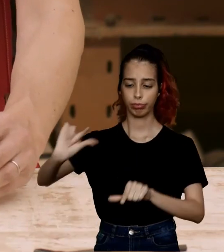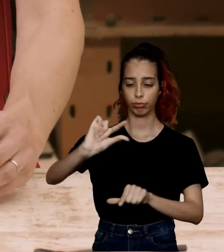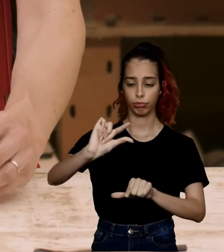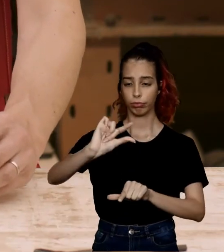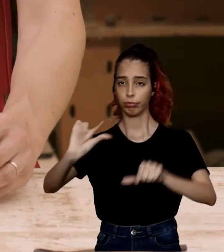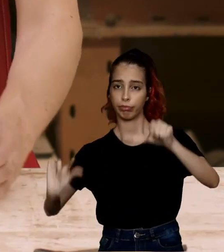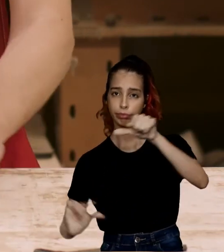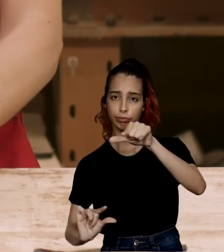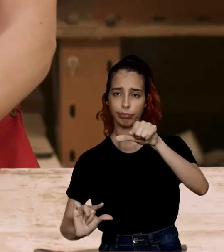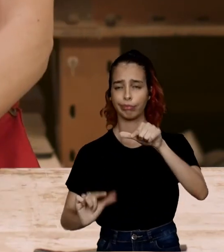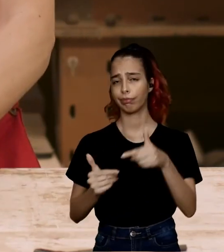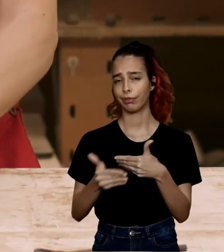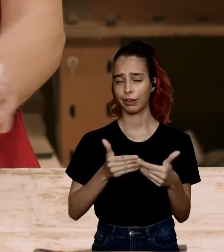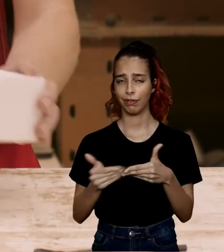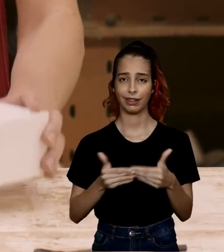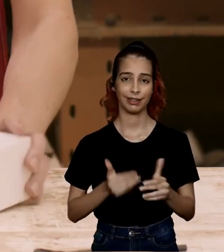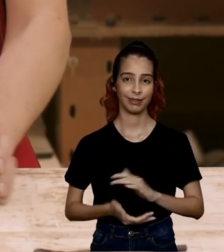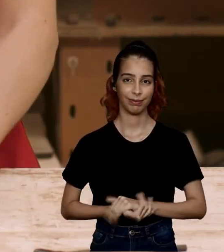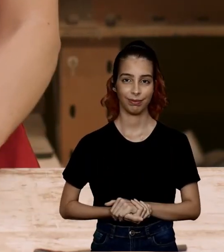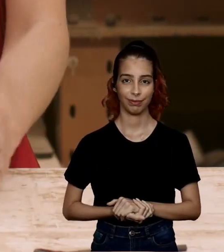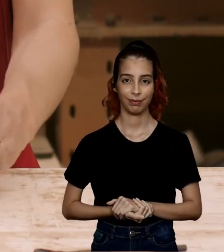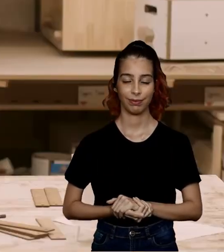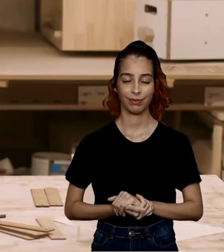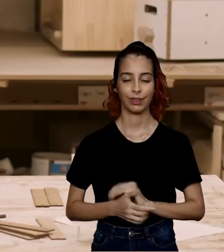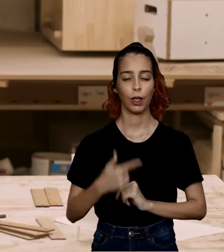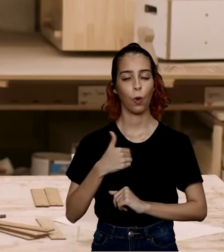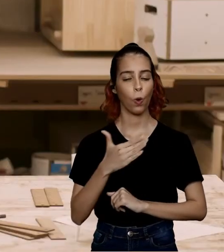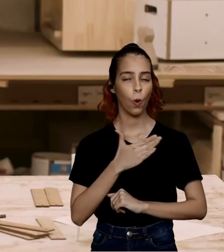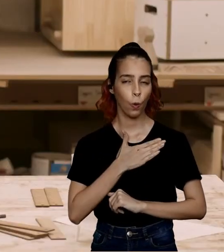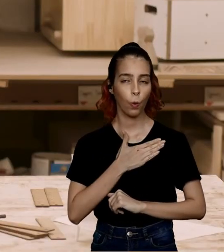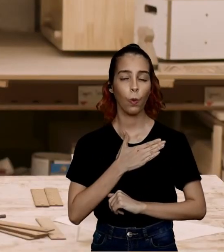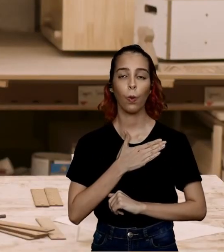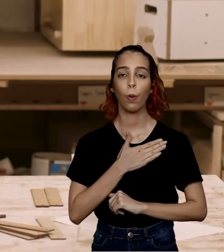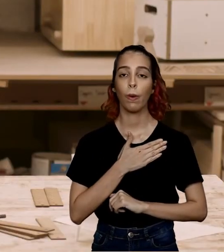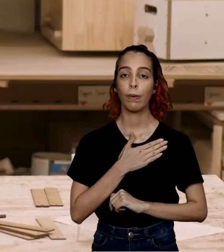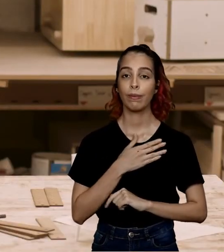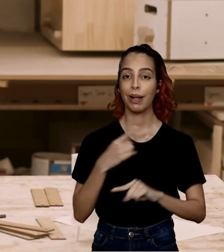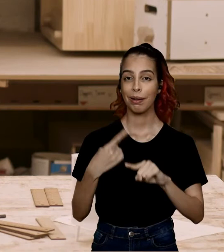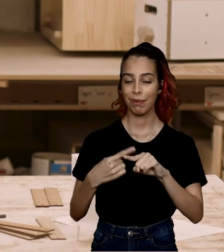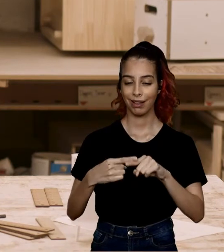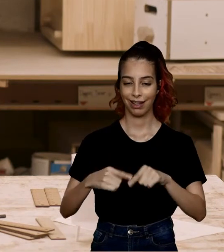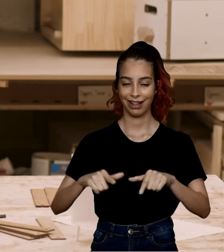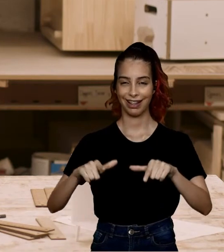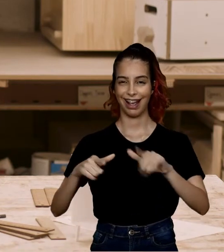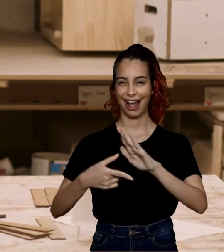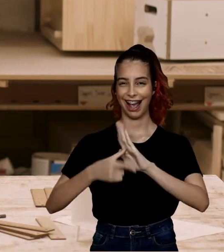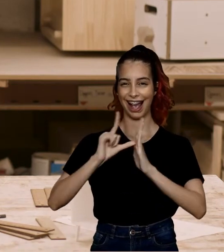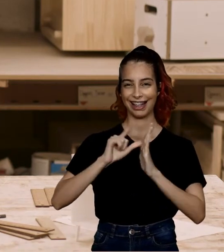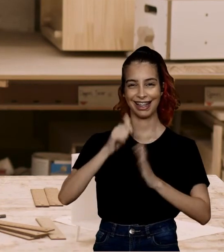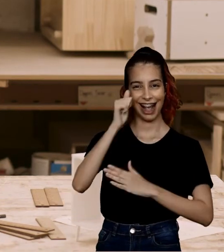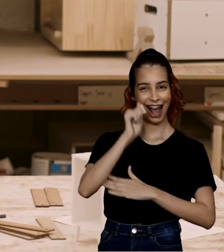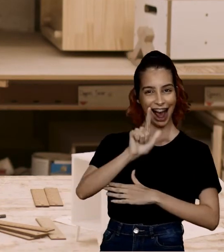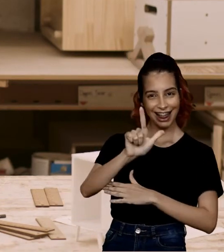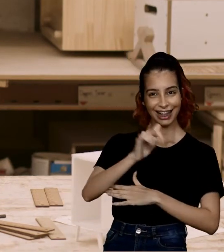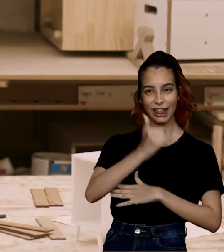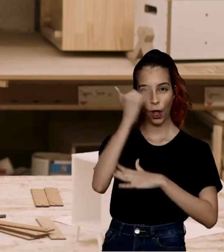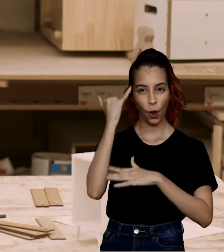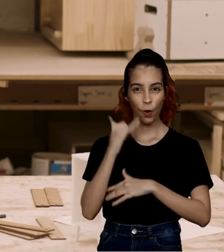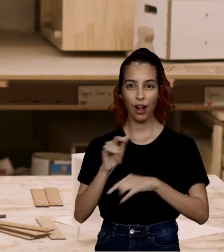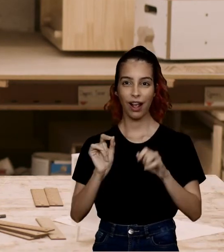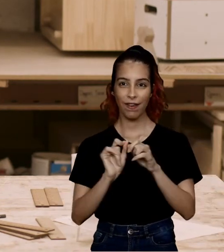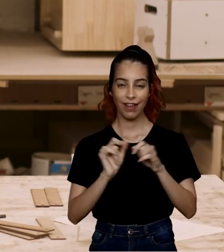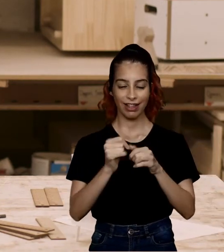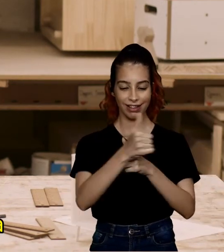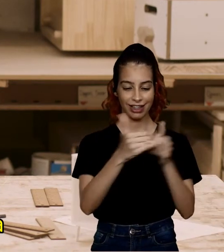maior por cima, tanto faz. Eu gostei também da ideia do pezinho que o Alex e a